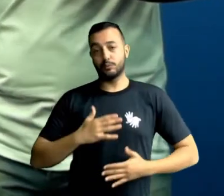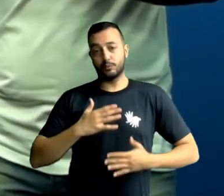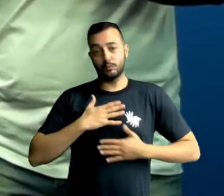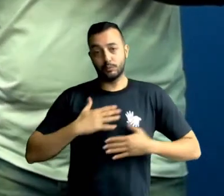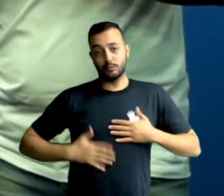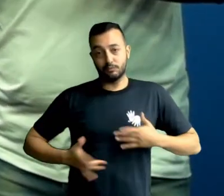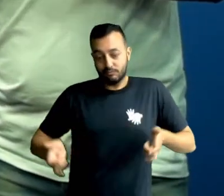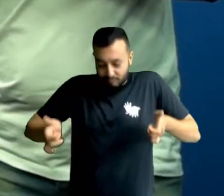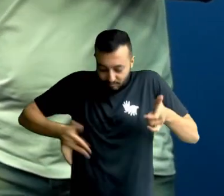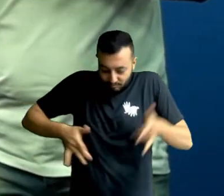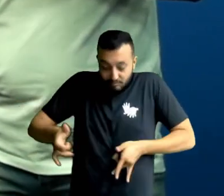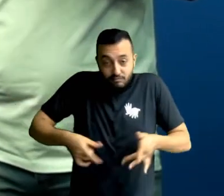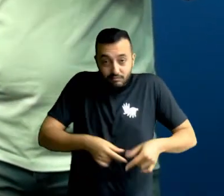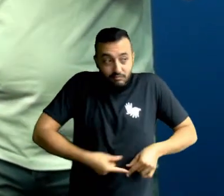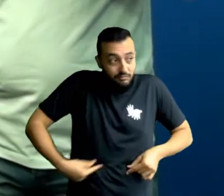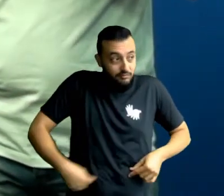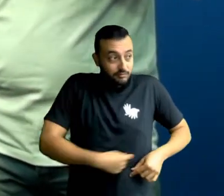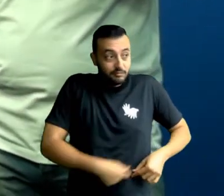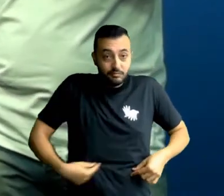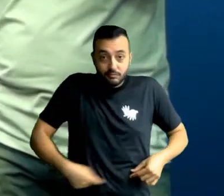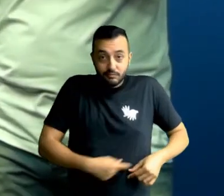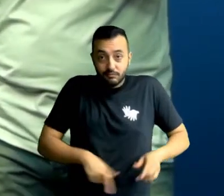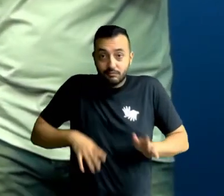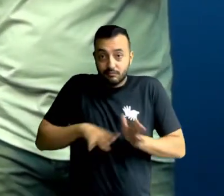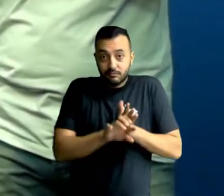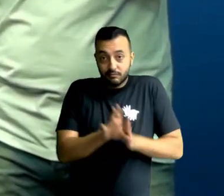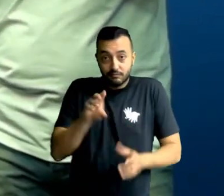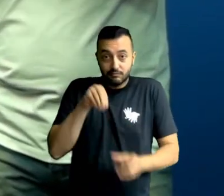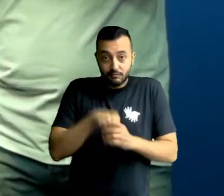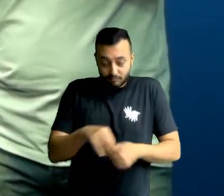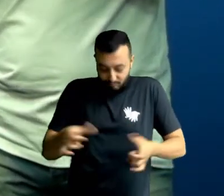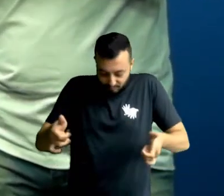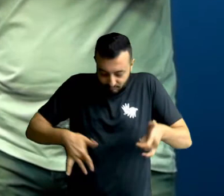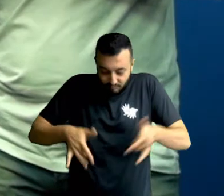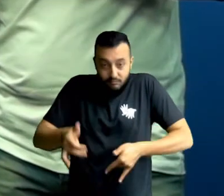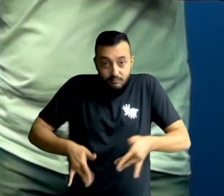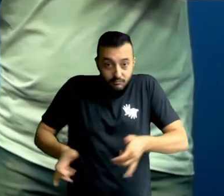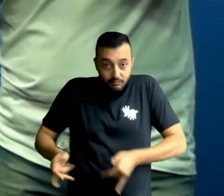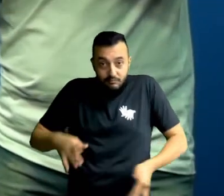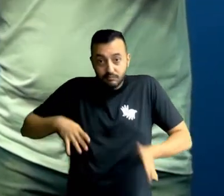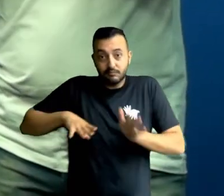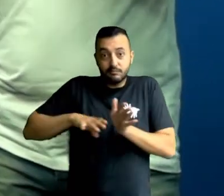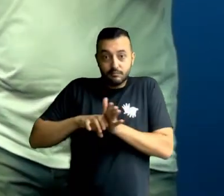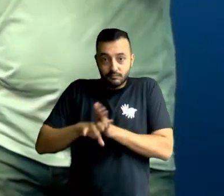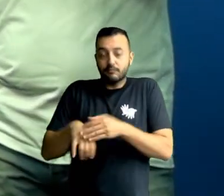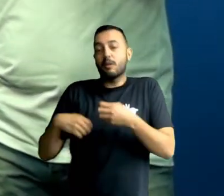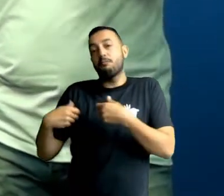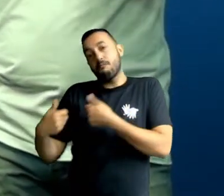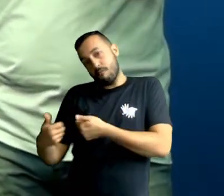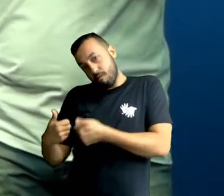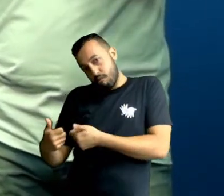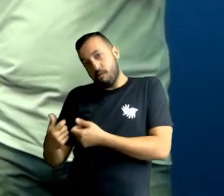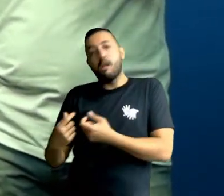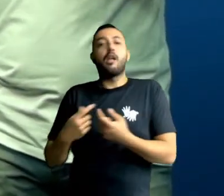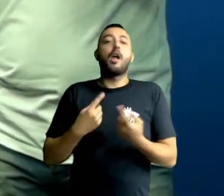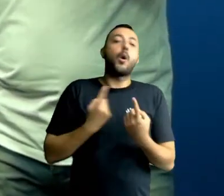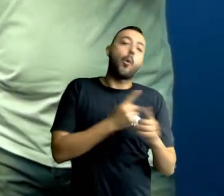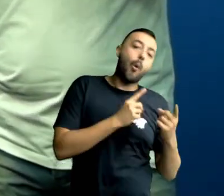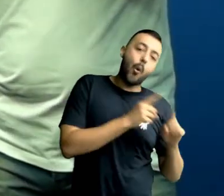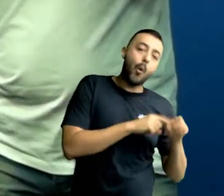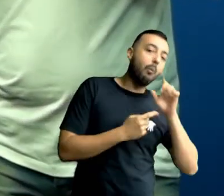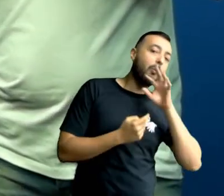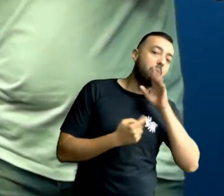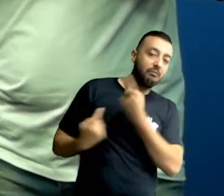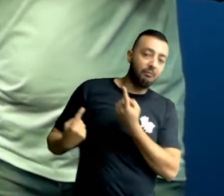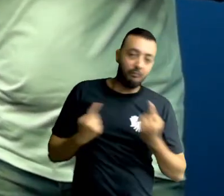aquela população de diferentes bactérias que vivem no seu intestino ali em equilíbrio, as bactérias boas lutando contra as más,